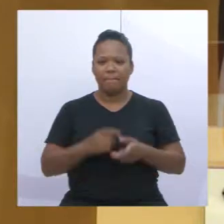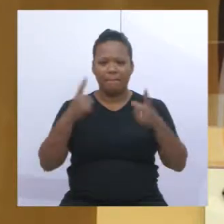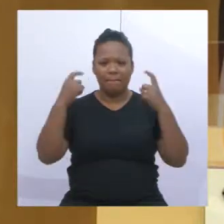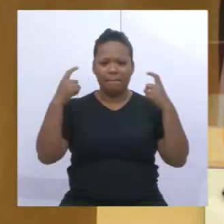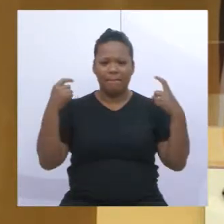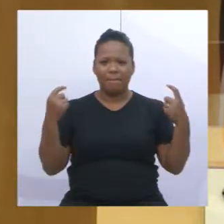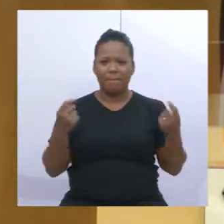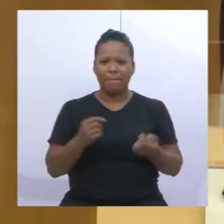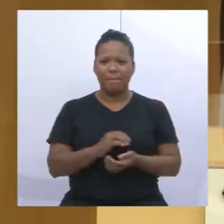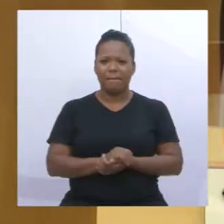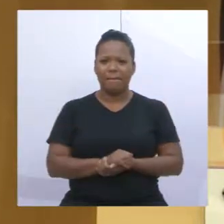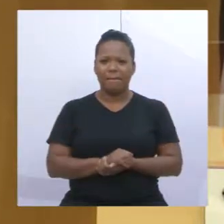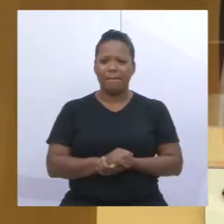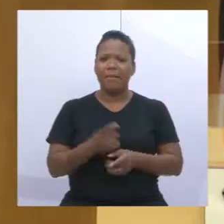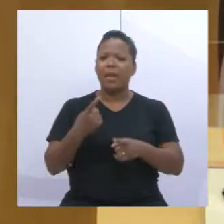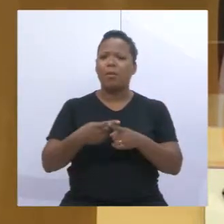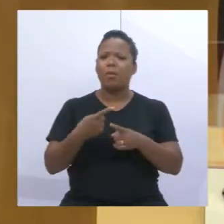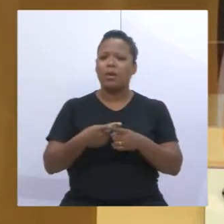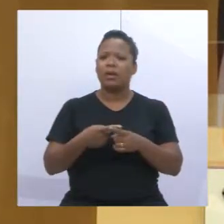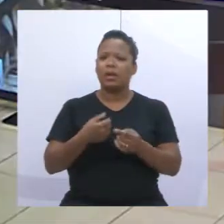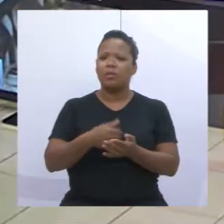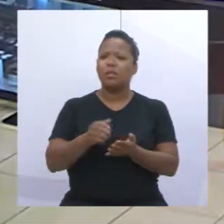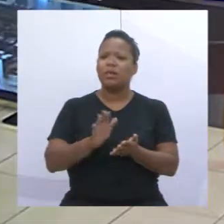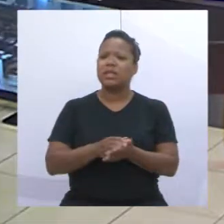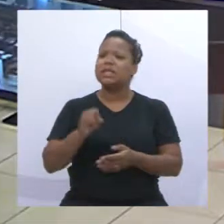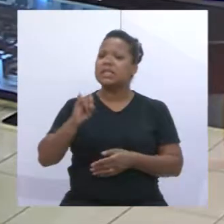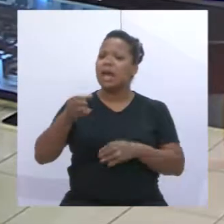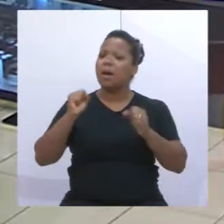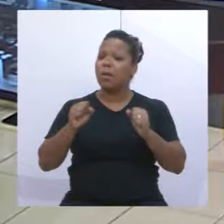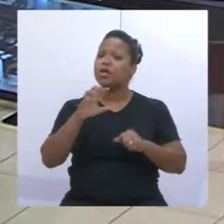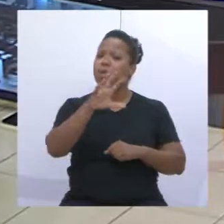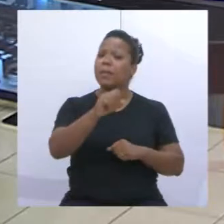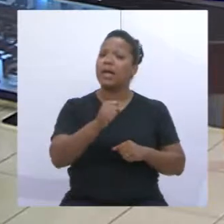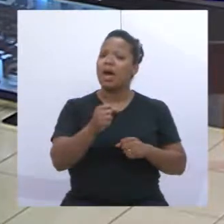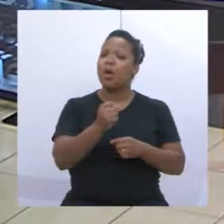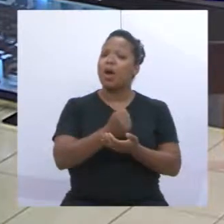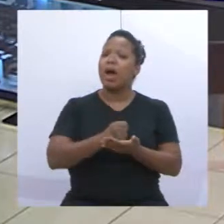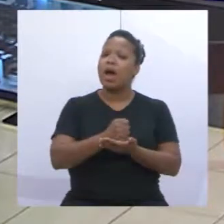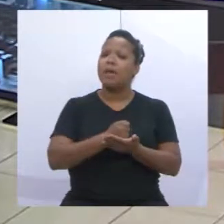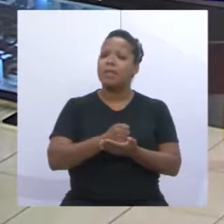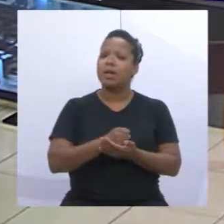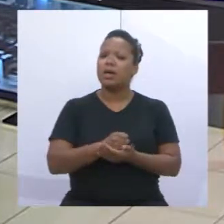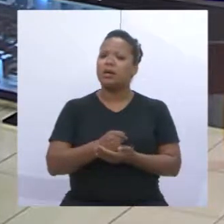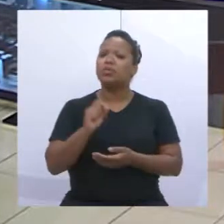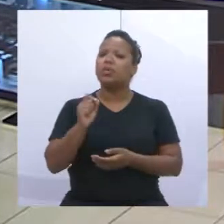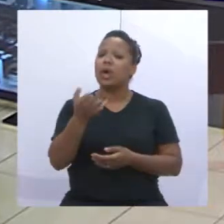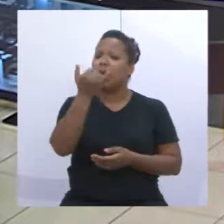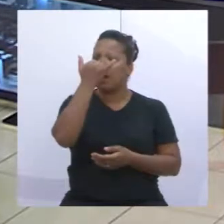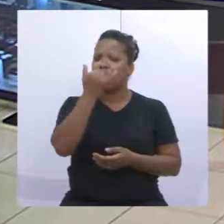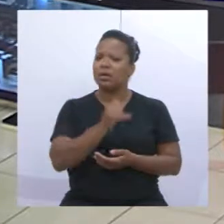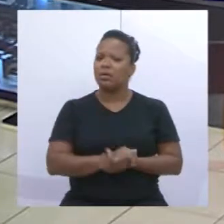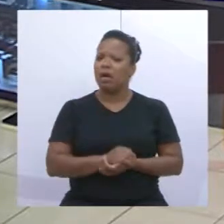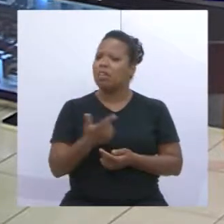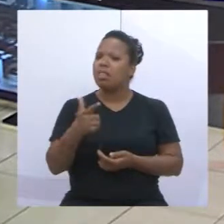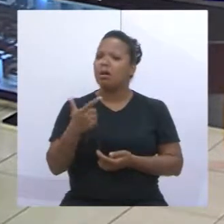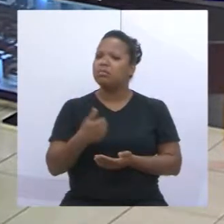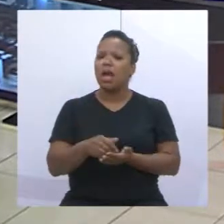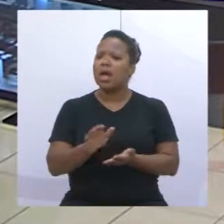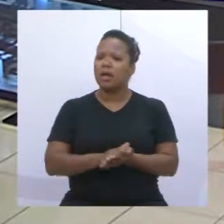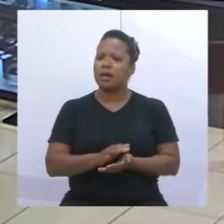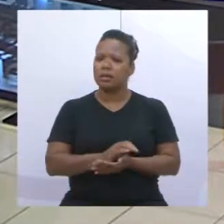sim, mas por que punida? Se ela pode pegar a medicação? Eu quero entender qual é a punição. Não existe